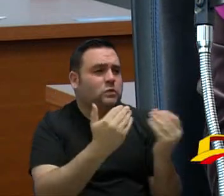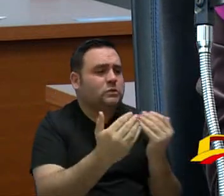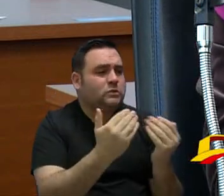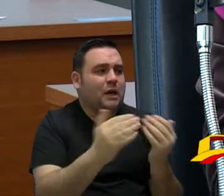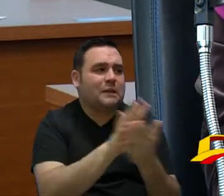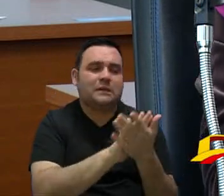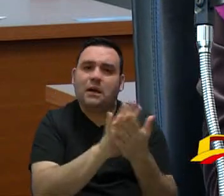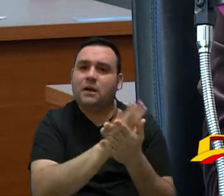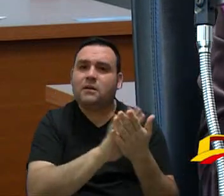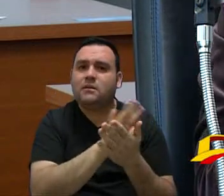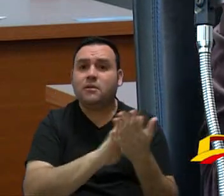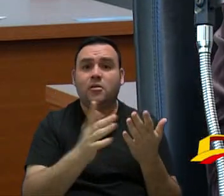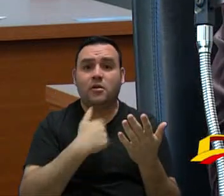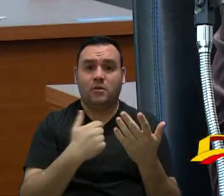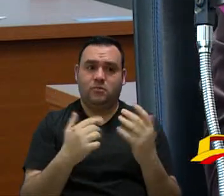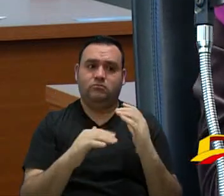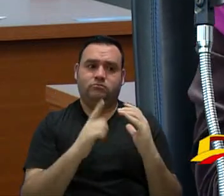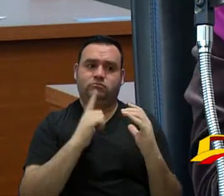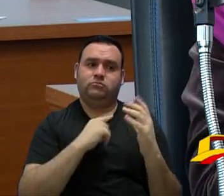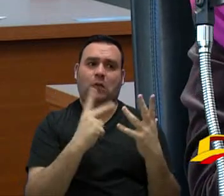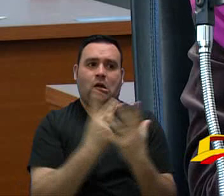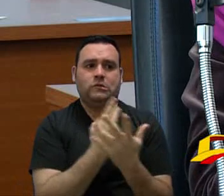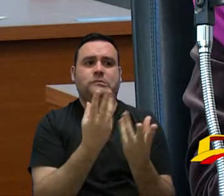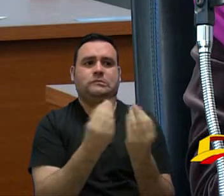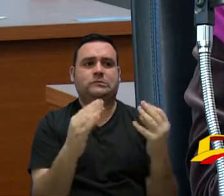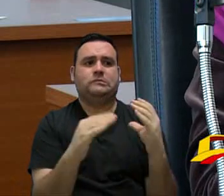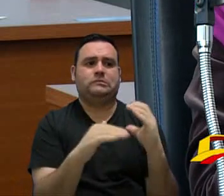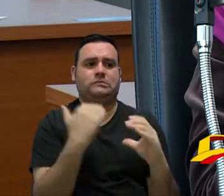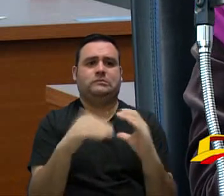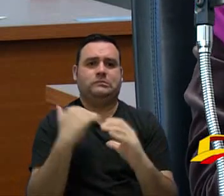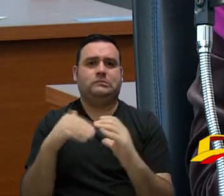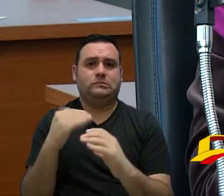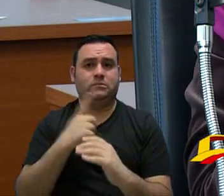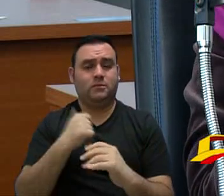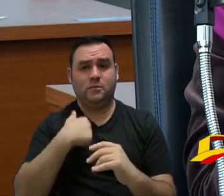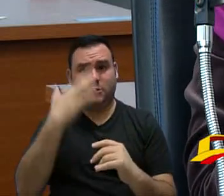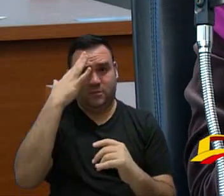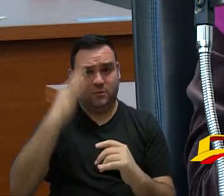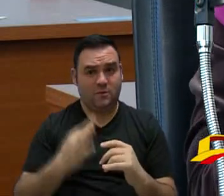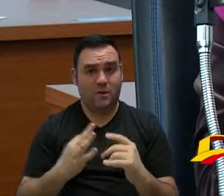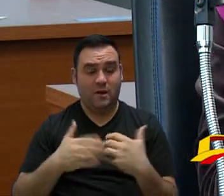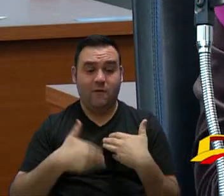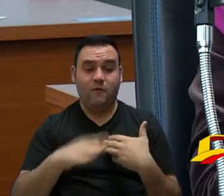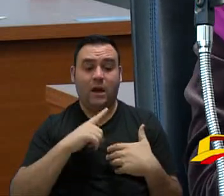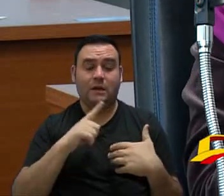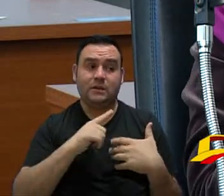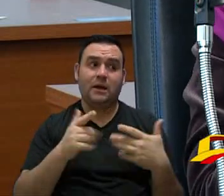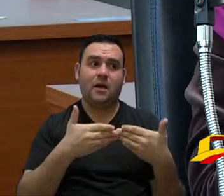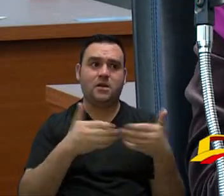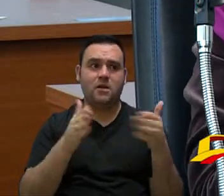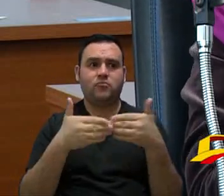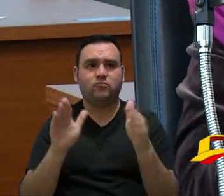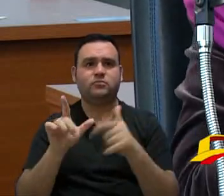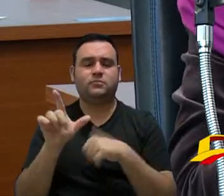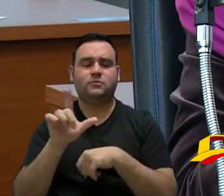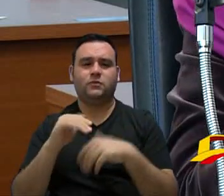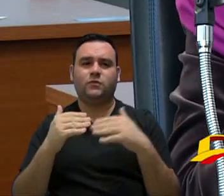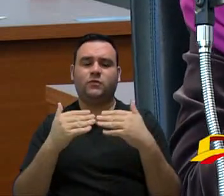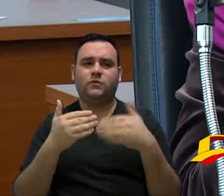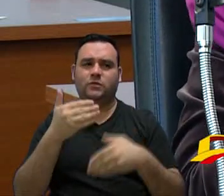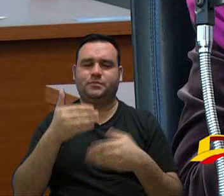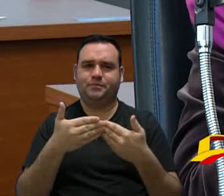o atendimento eu tenho recebido casos eu não entendo se vai haver flexibilização para